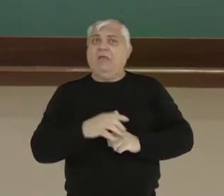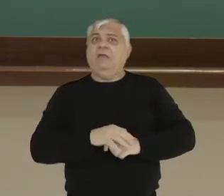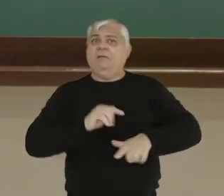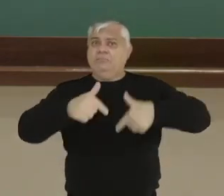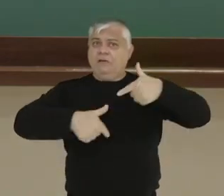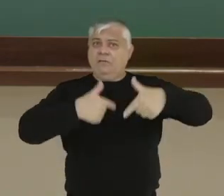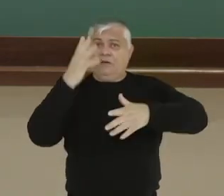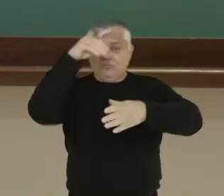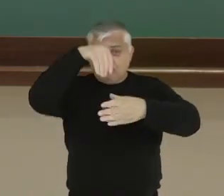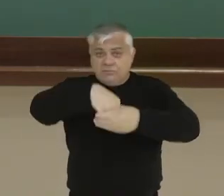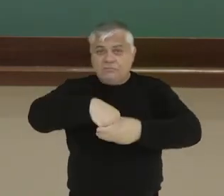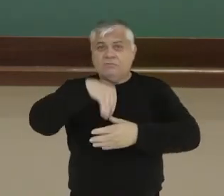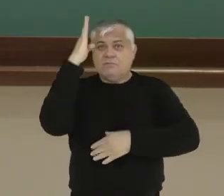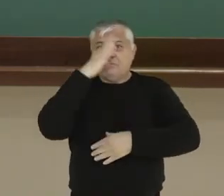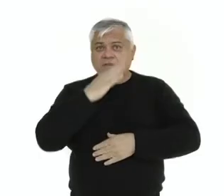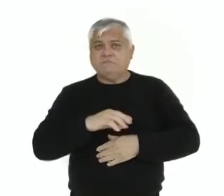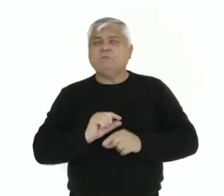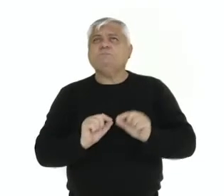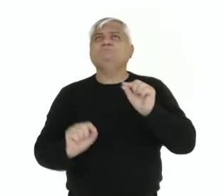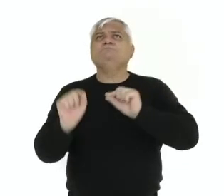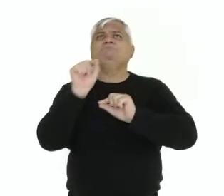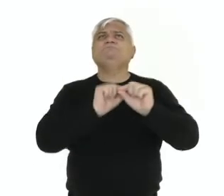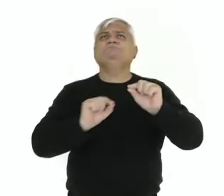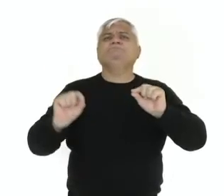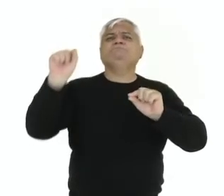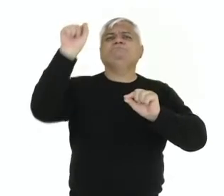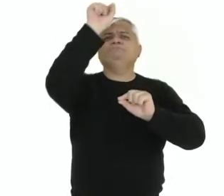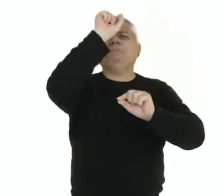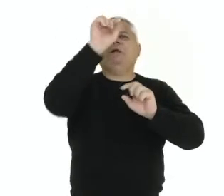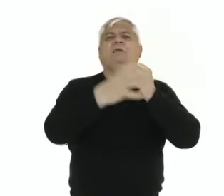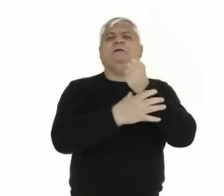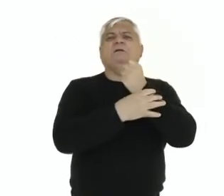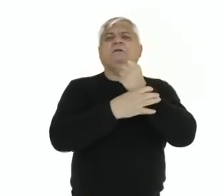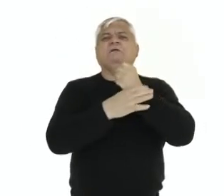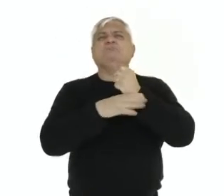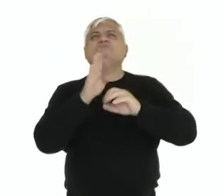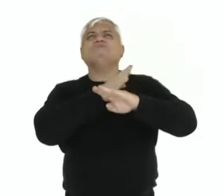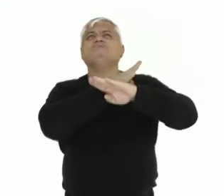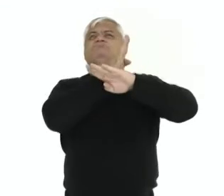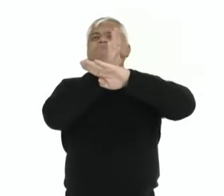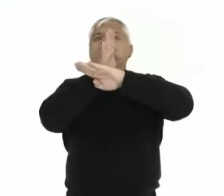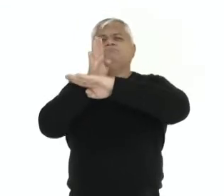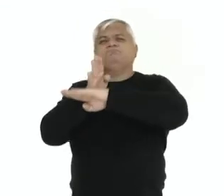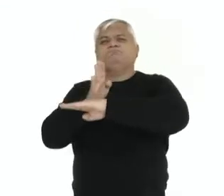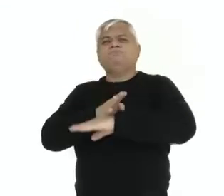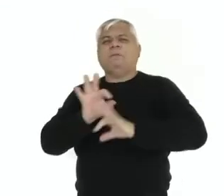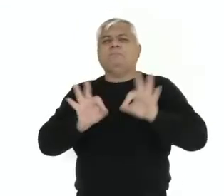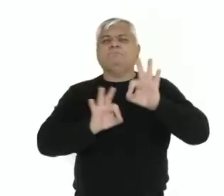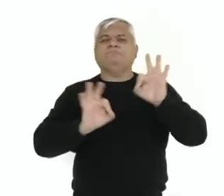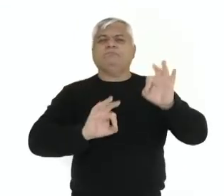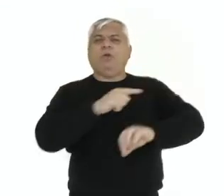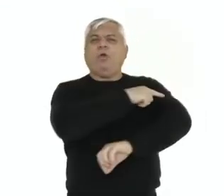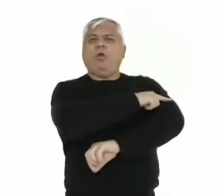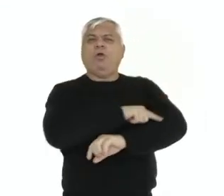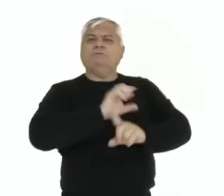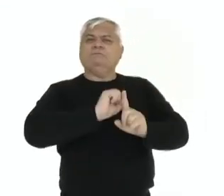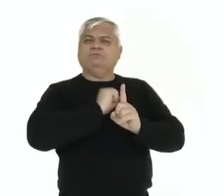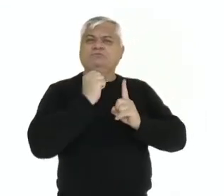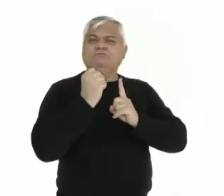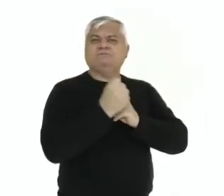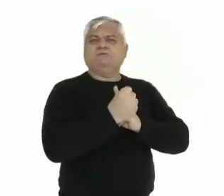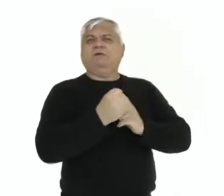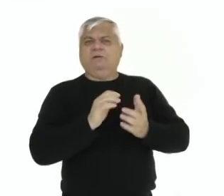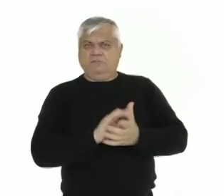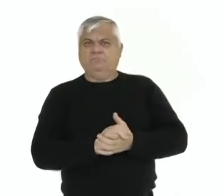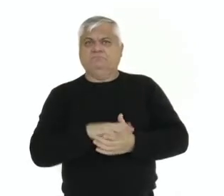do Brasil, né? Atuando aí na garantia da lei, da ordem, né? Da ordem social, da ordem